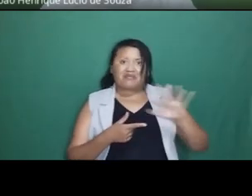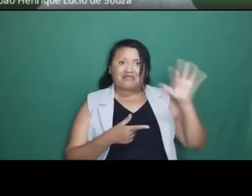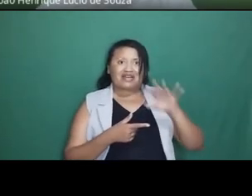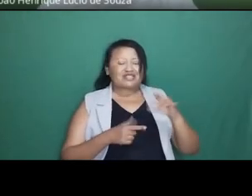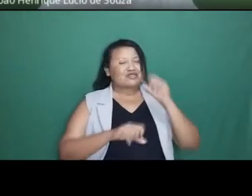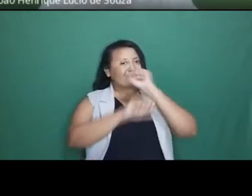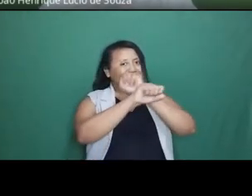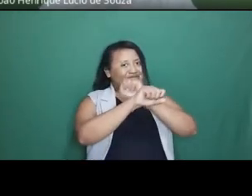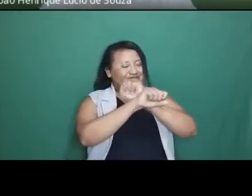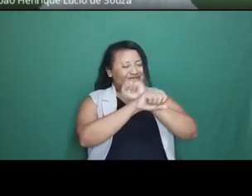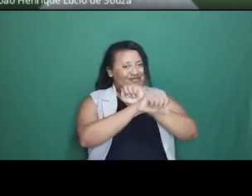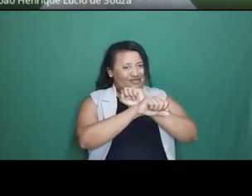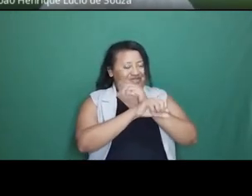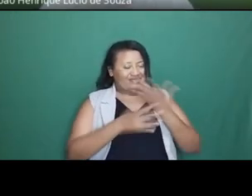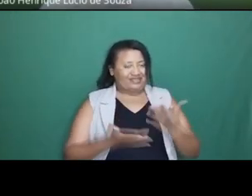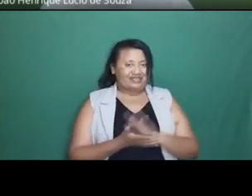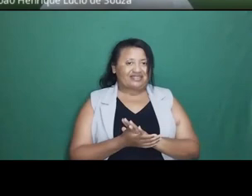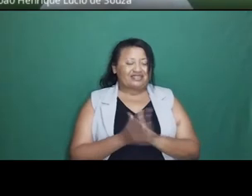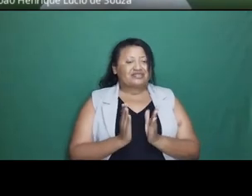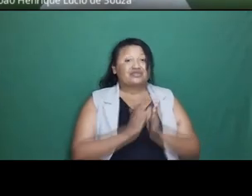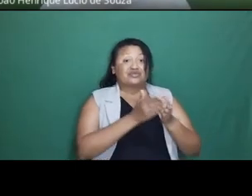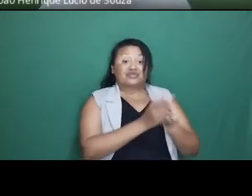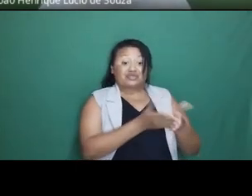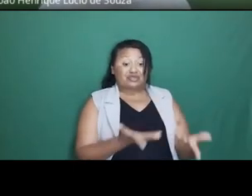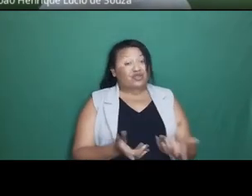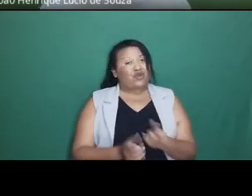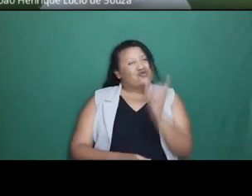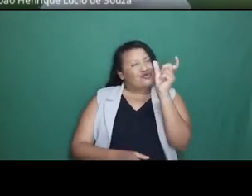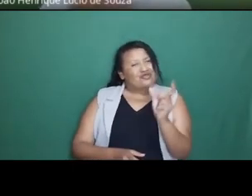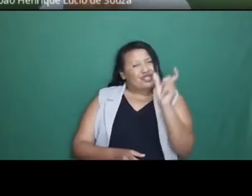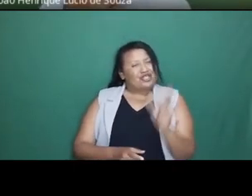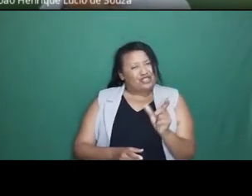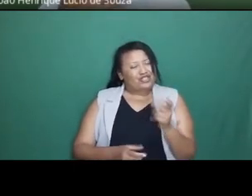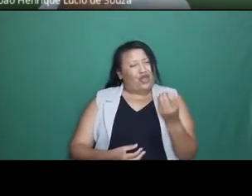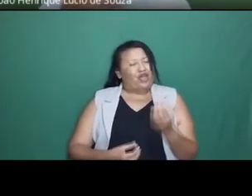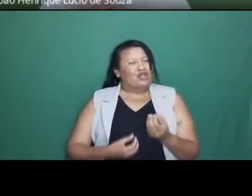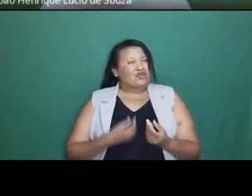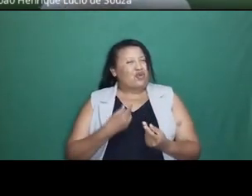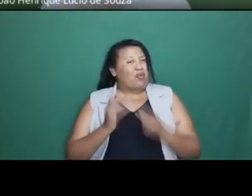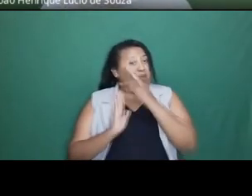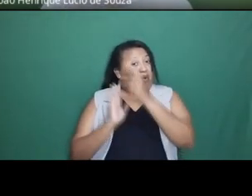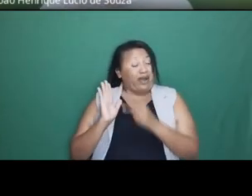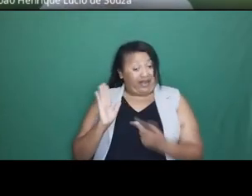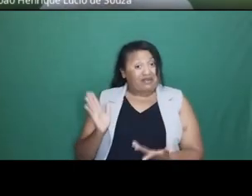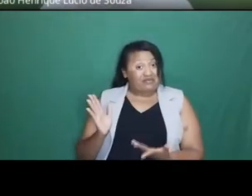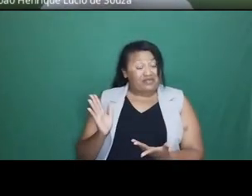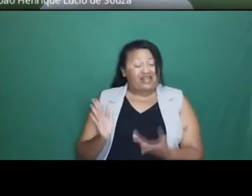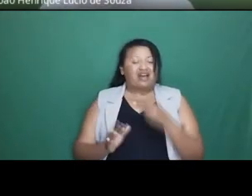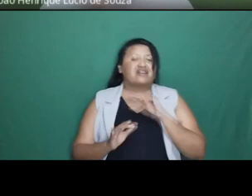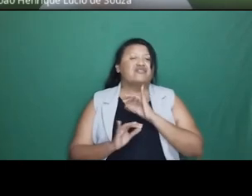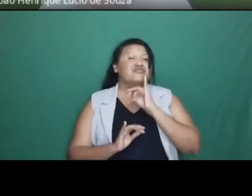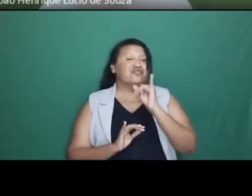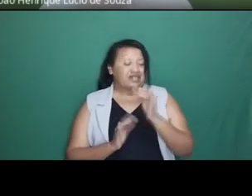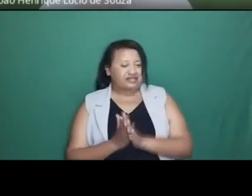ser analisado o trecho o trecho do poema do famoso poema de Castro Alves Negreiro diz